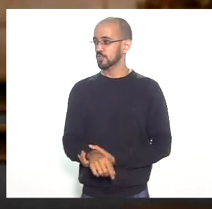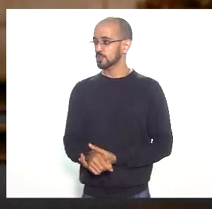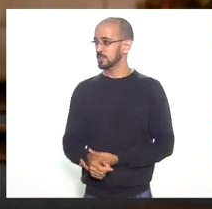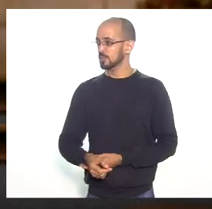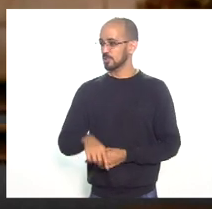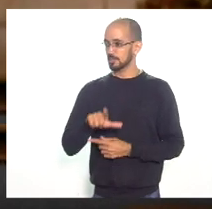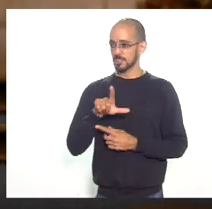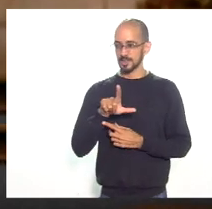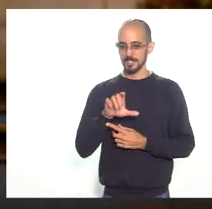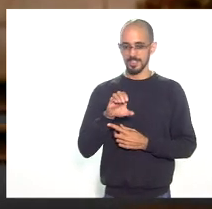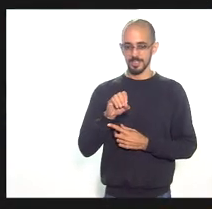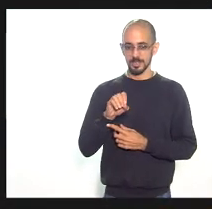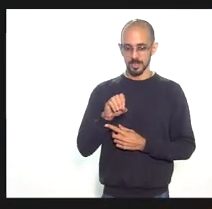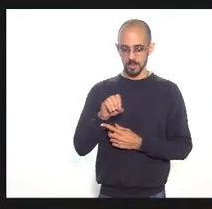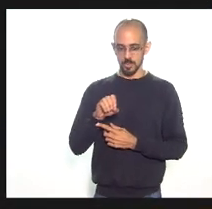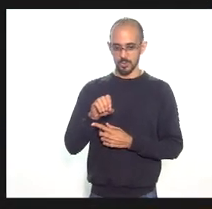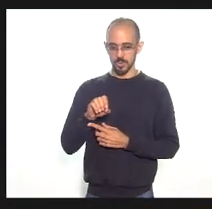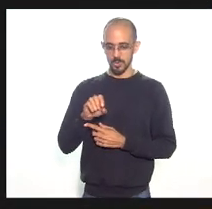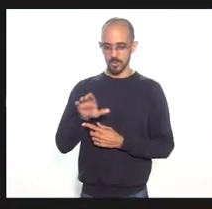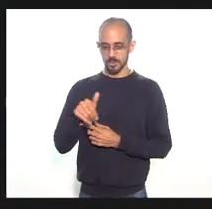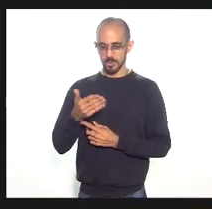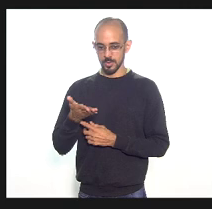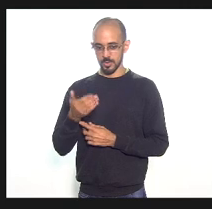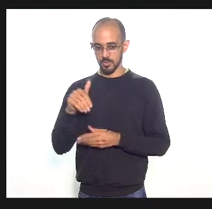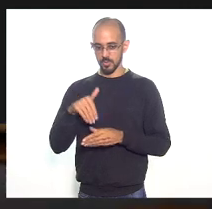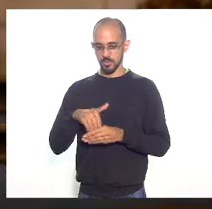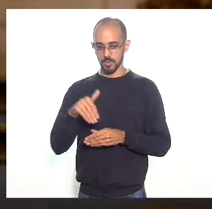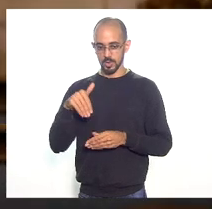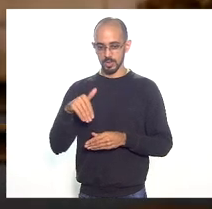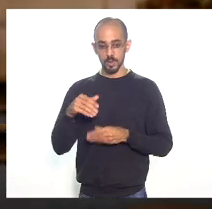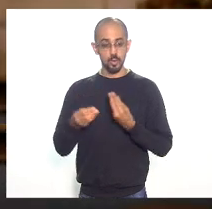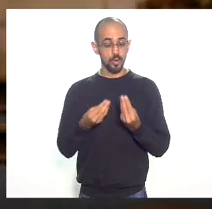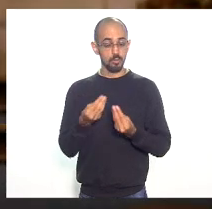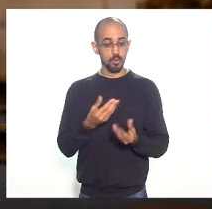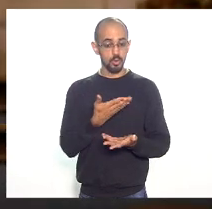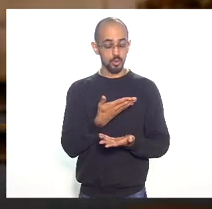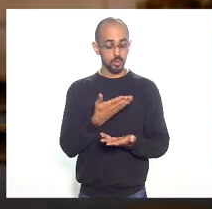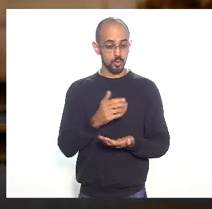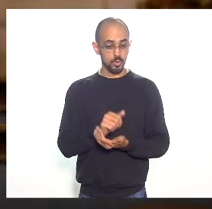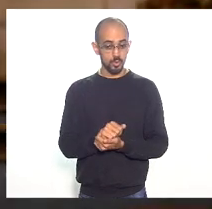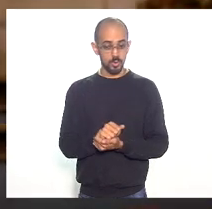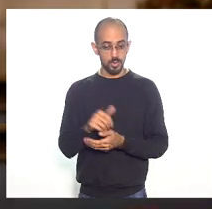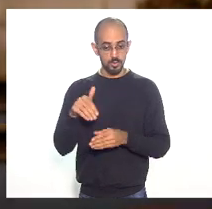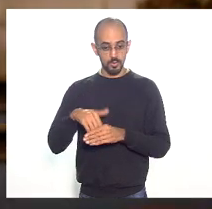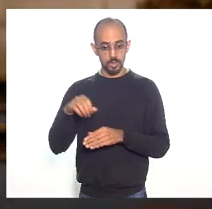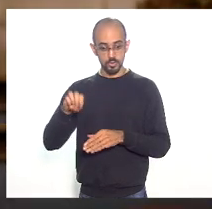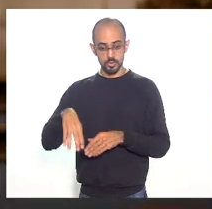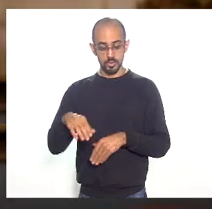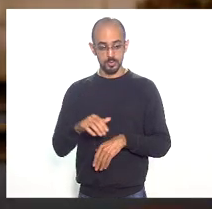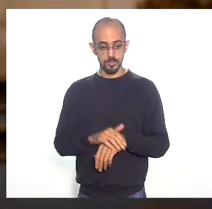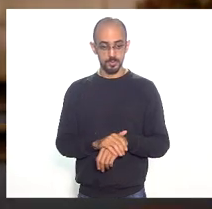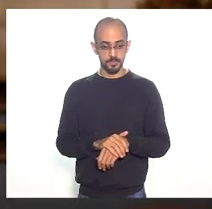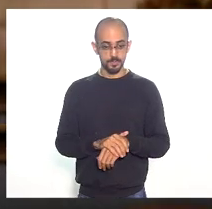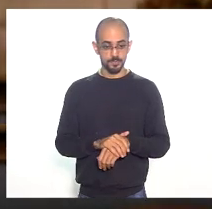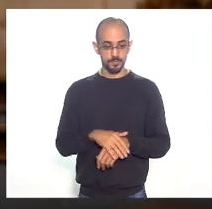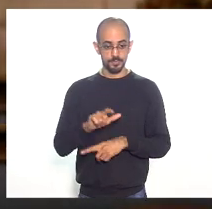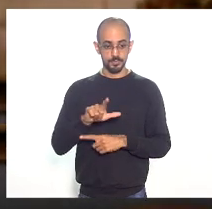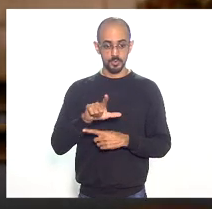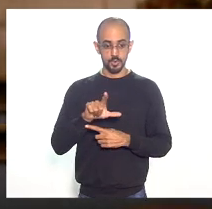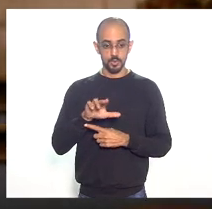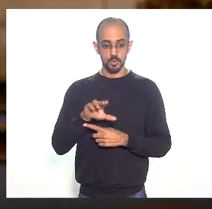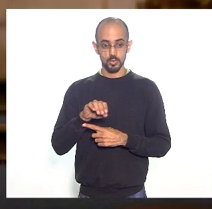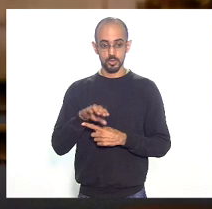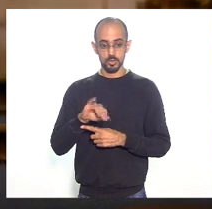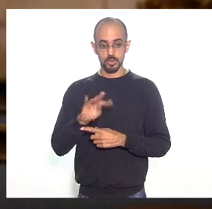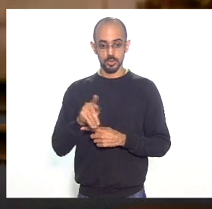Oi, presidente. Como vota deputado Léo? Voto sim. Sim. Deputado Alucinha.